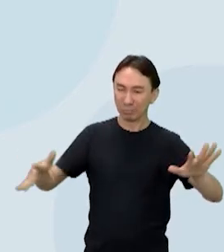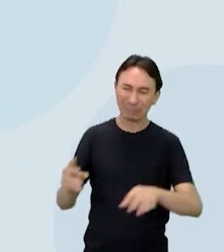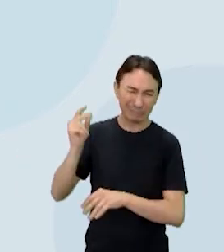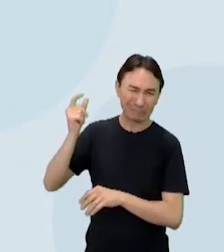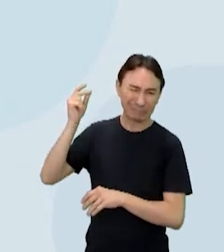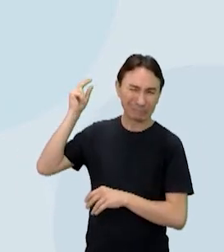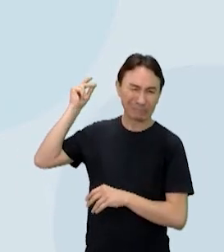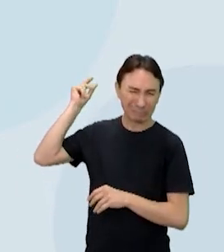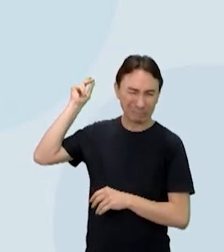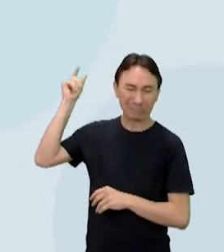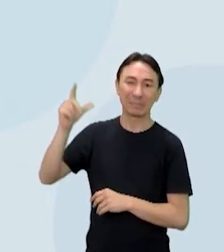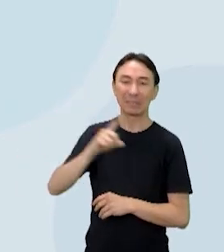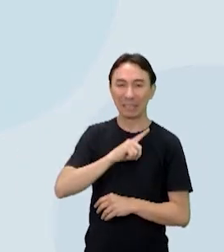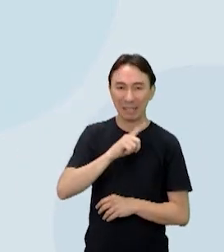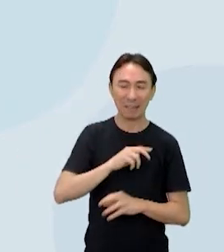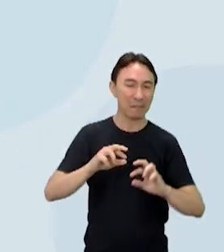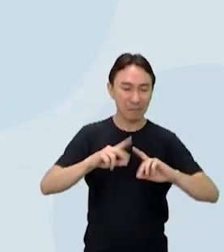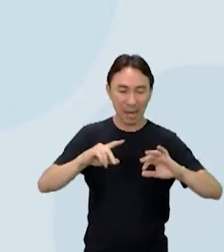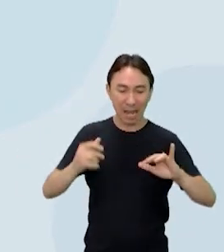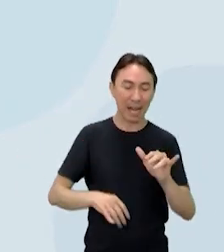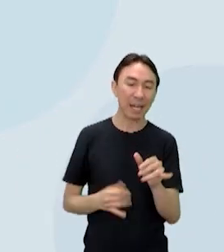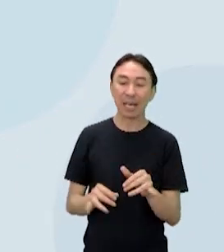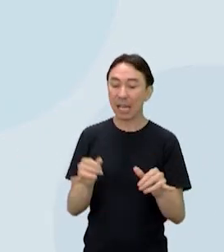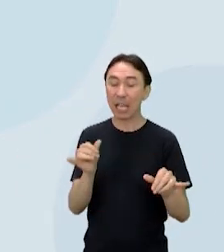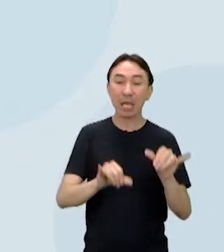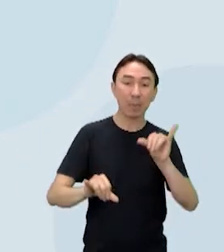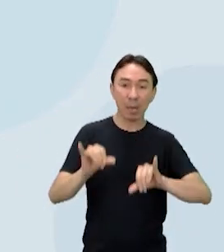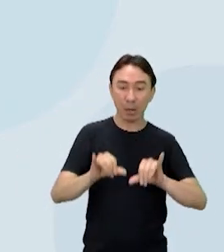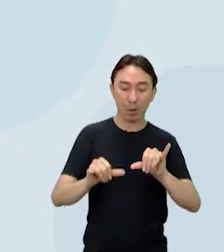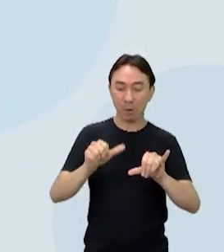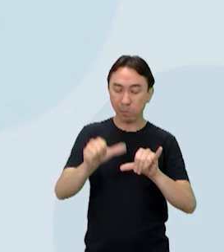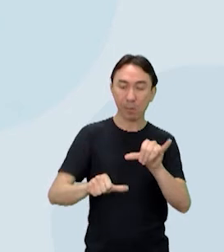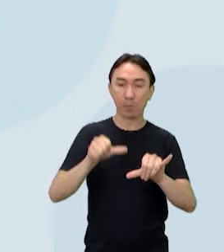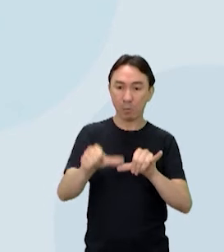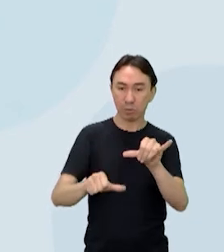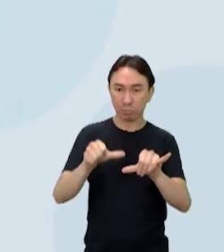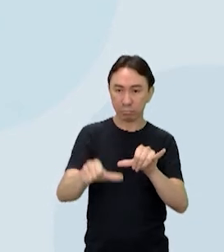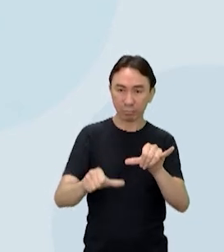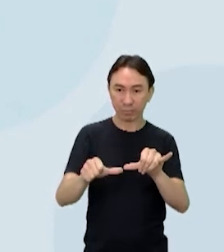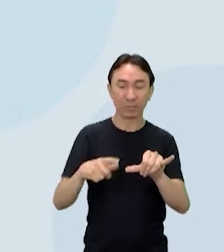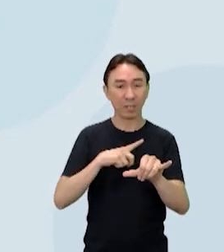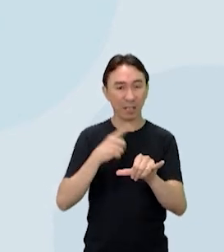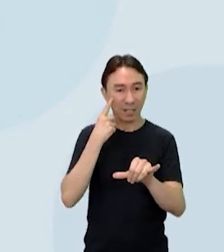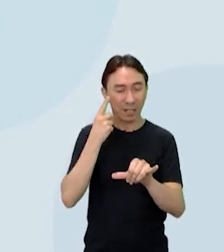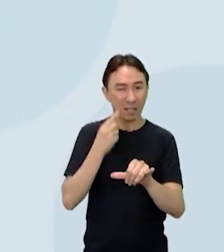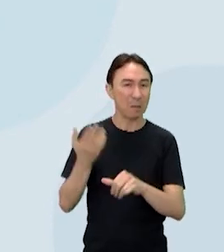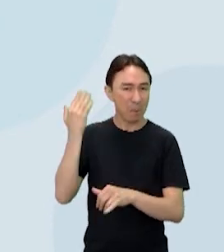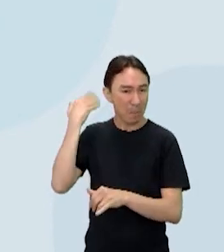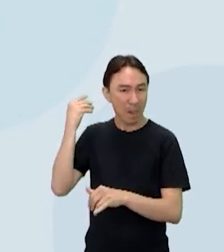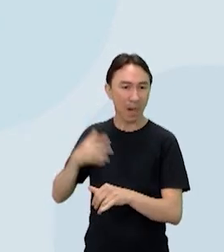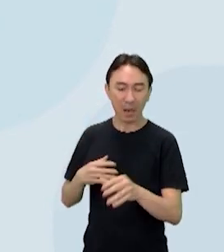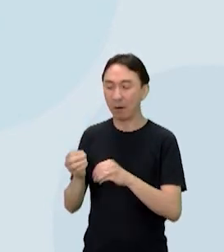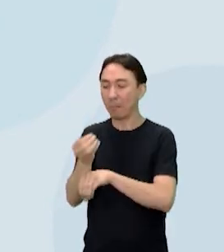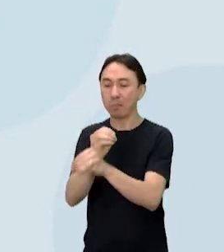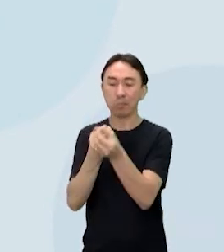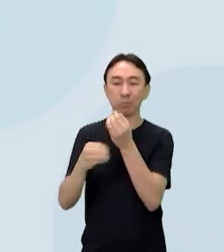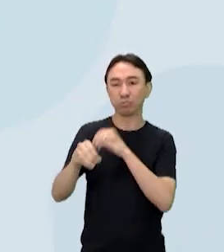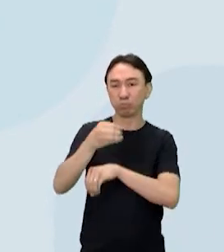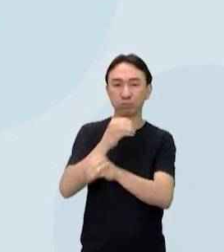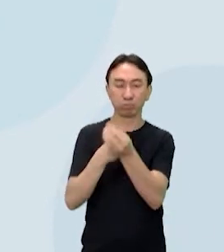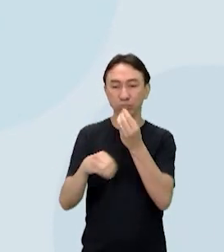então inúmeras reações entre as moléculas da Terra primitiva que aí então formariam